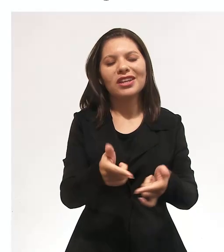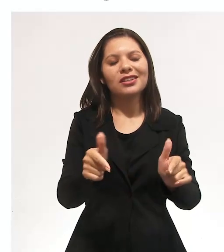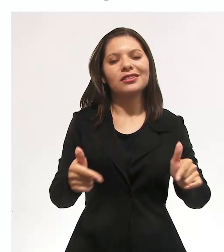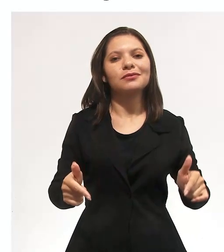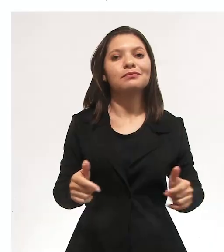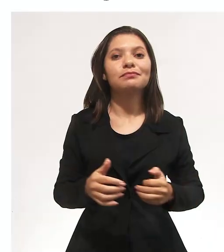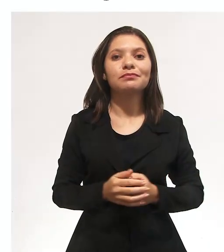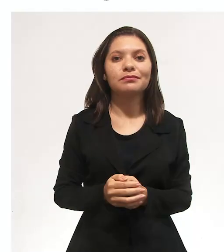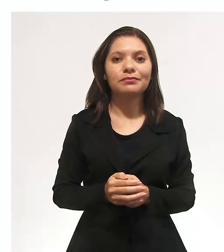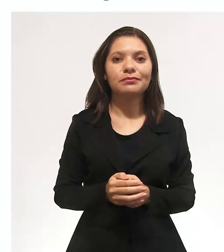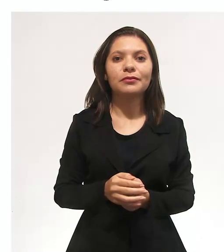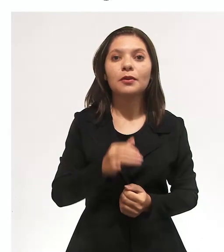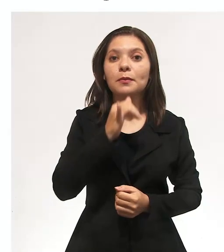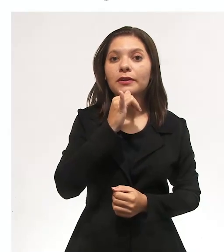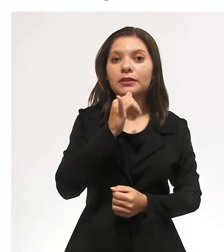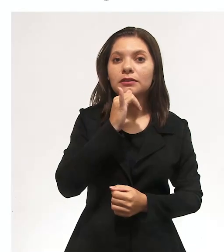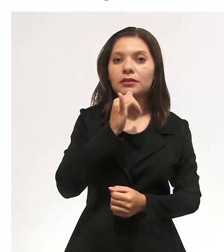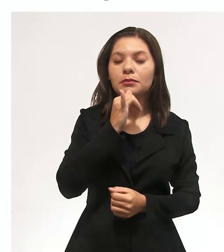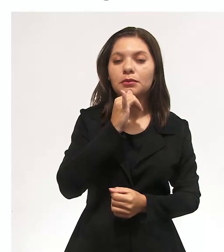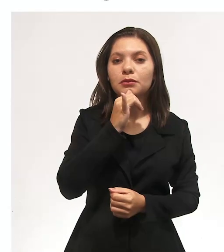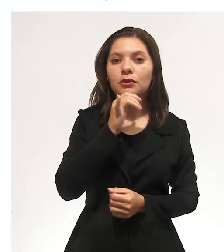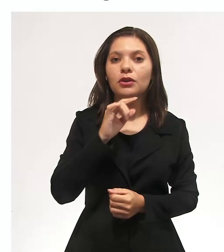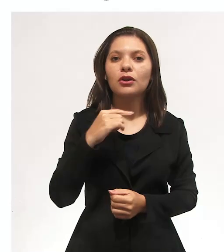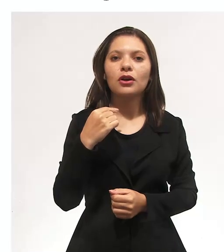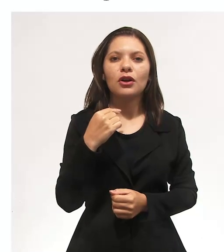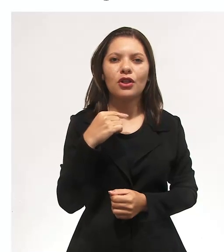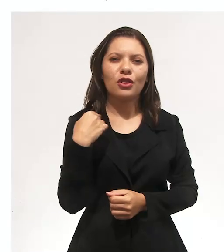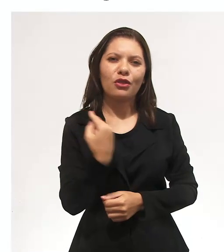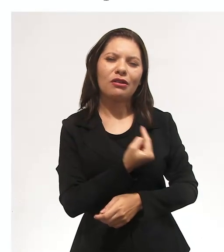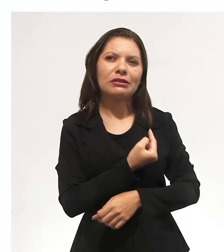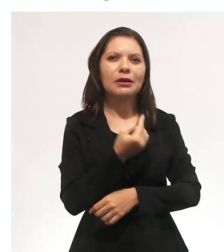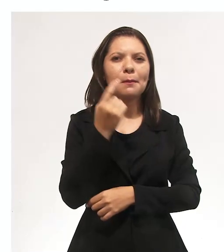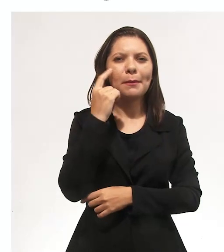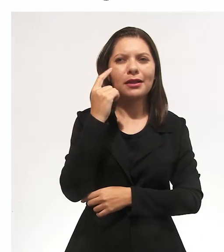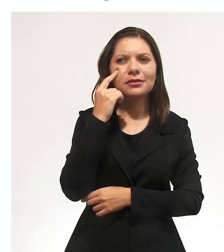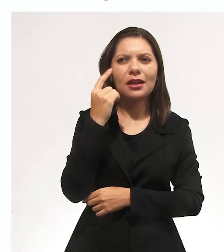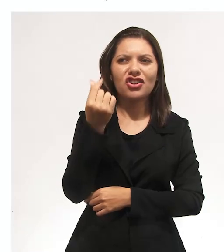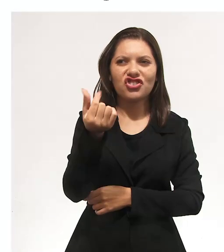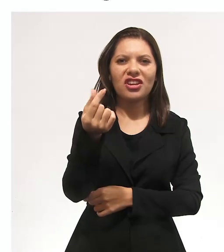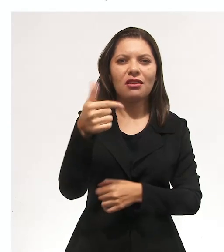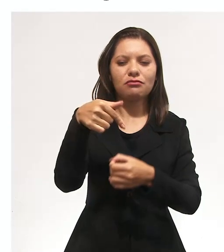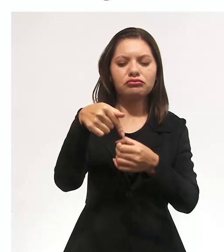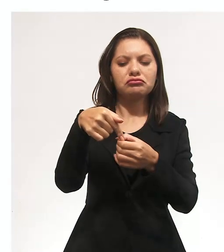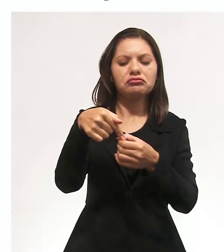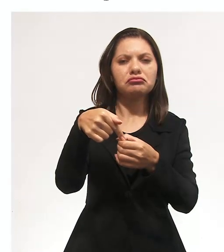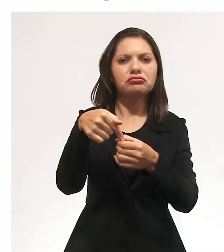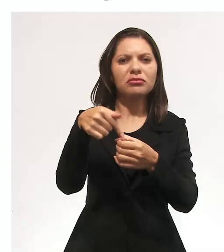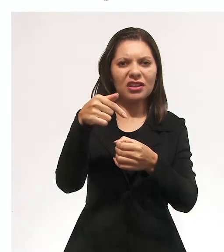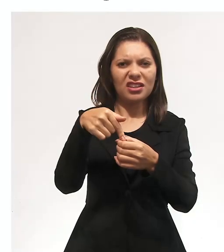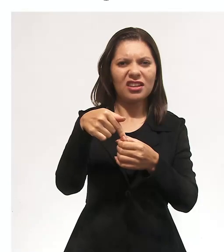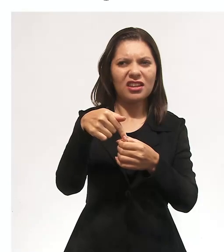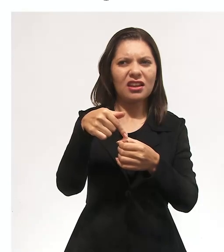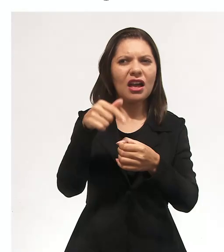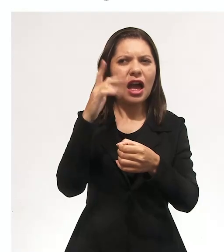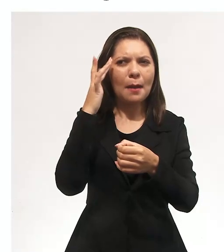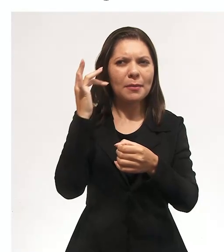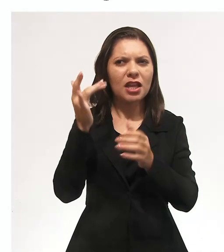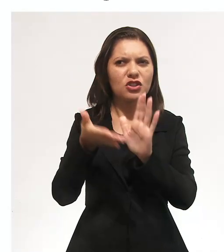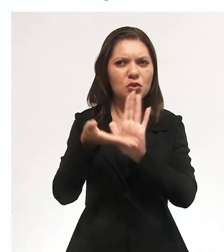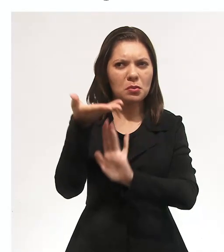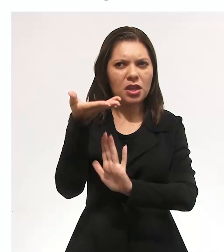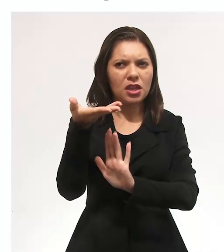dia é não saber se o preço do combustível, por exemplo, ele vai subir ou se ele vai cair